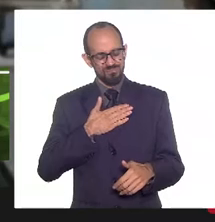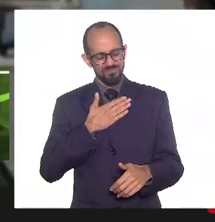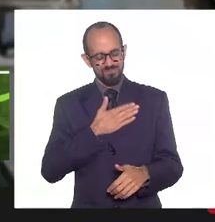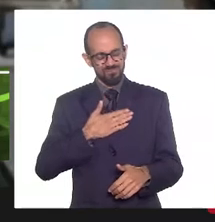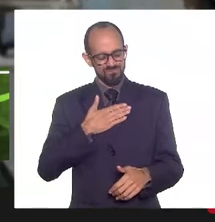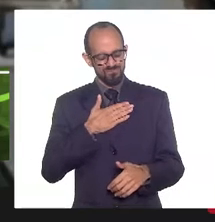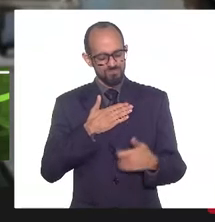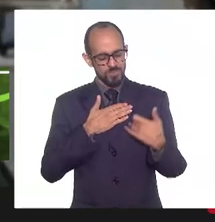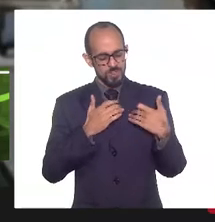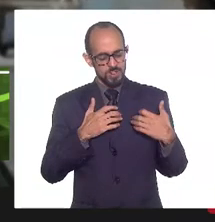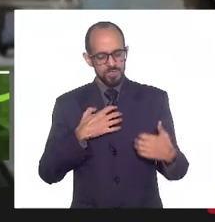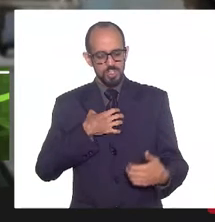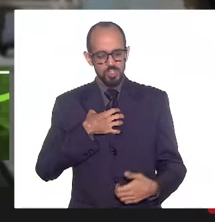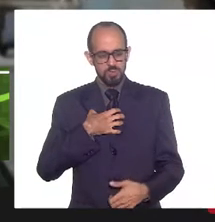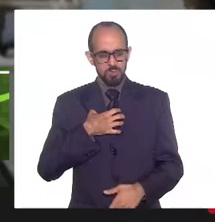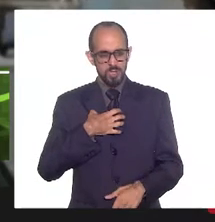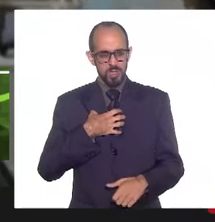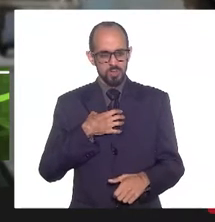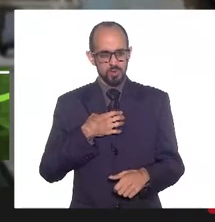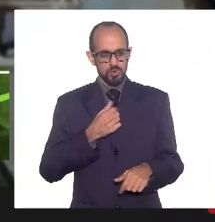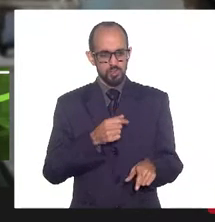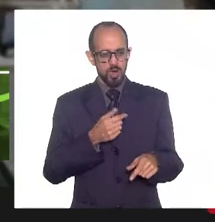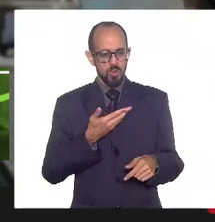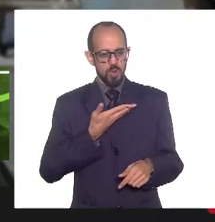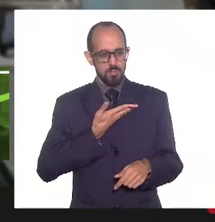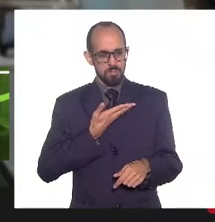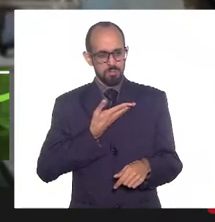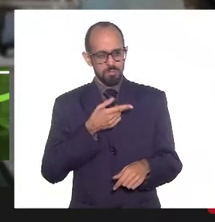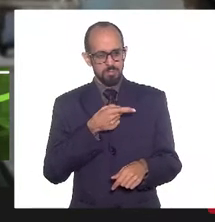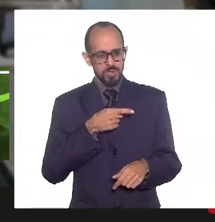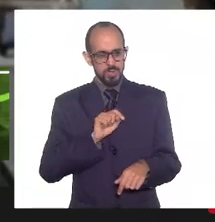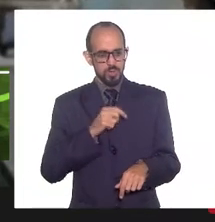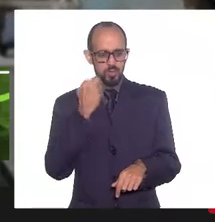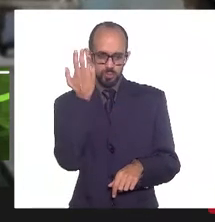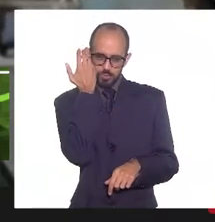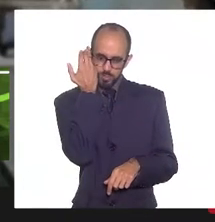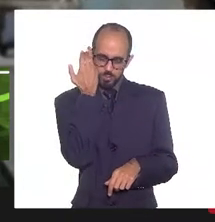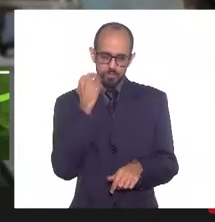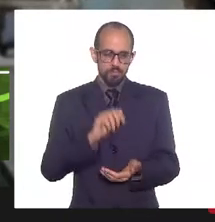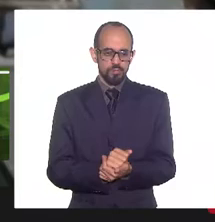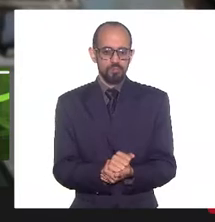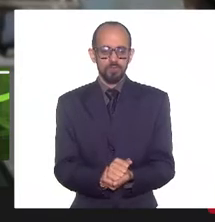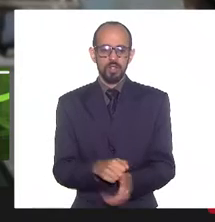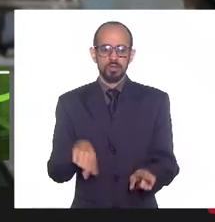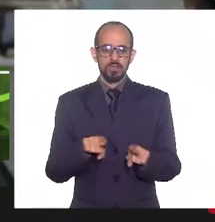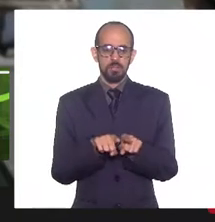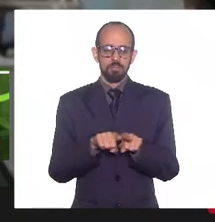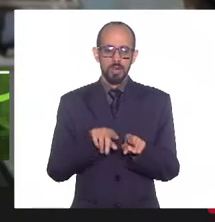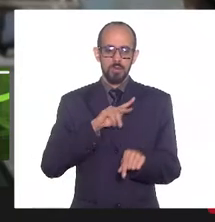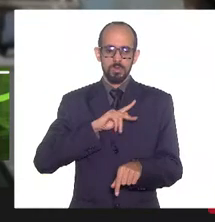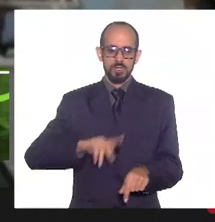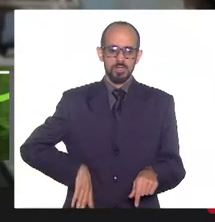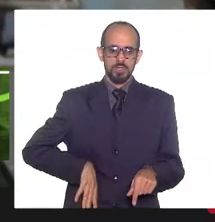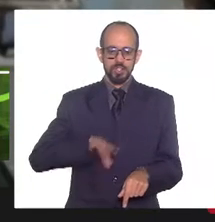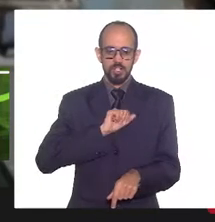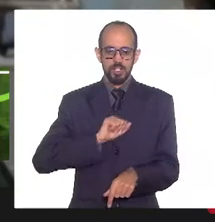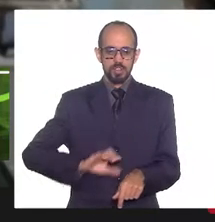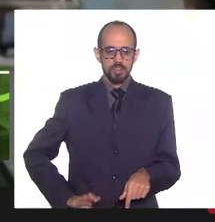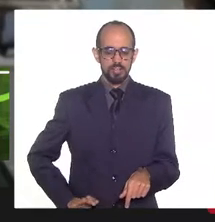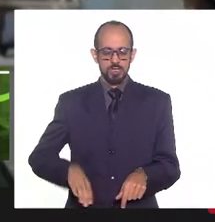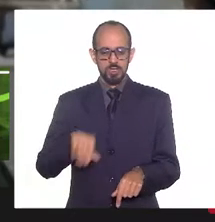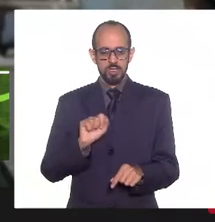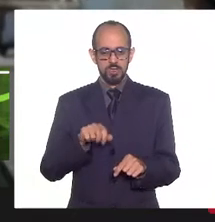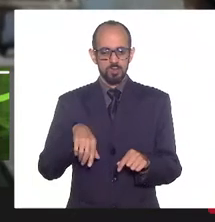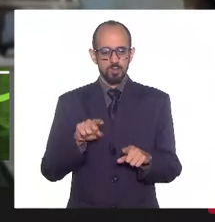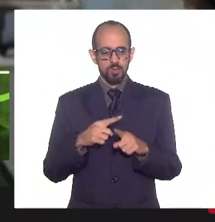querido do deputado Leomar um parceiro também histórico e também ao presidente dessa casa deputado André Siciliano a Universidade do Estado de Rio de